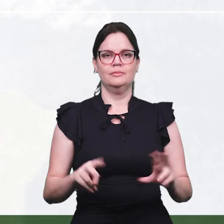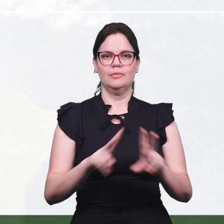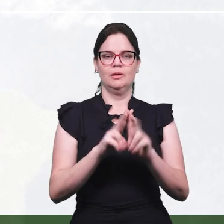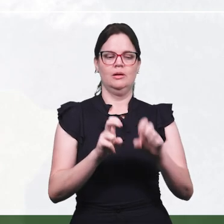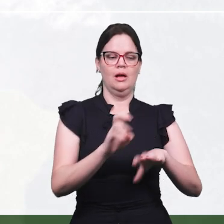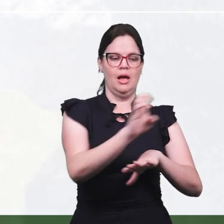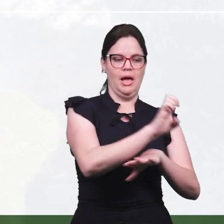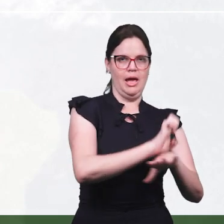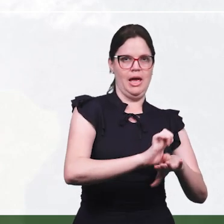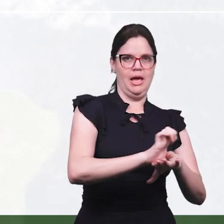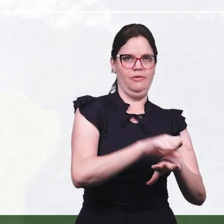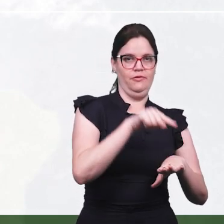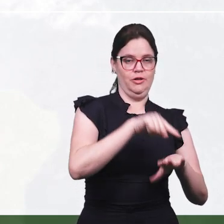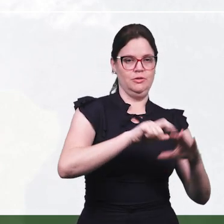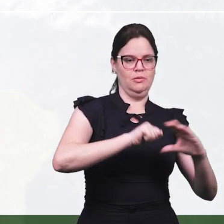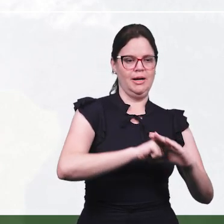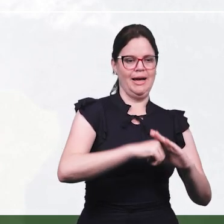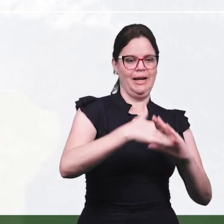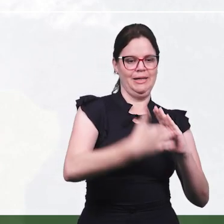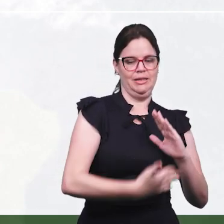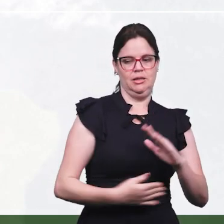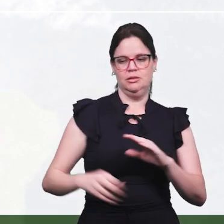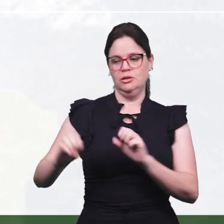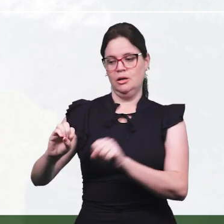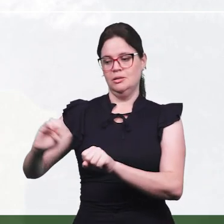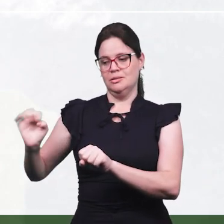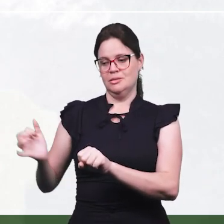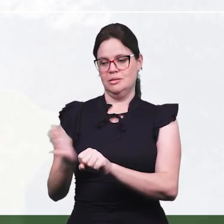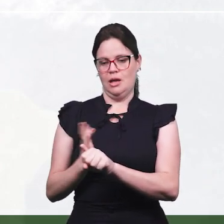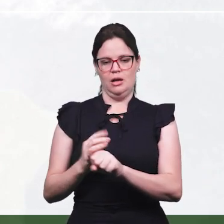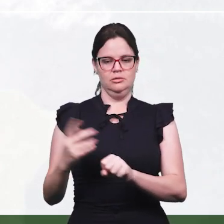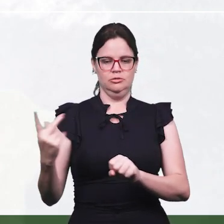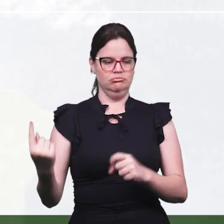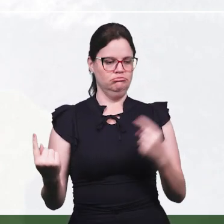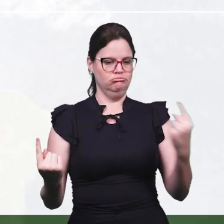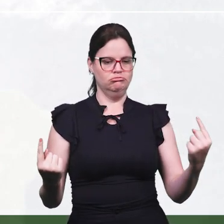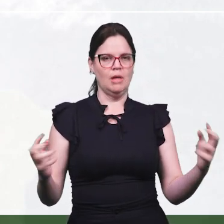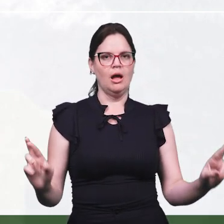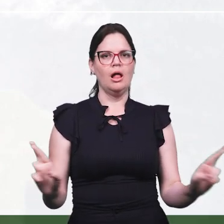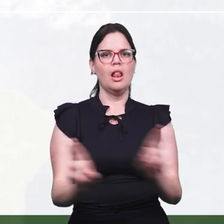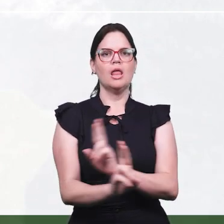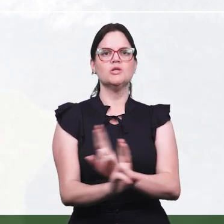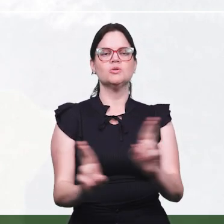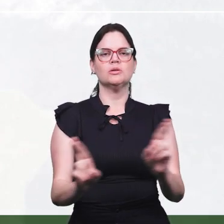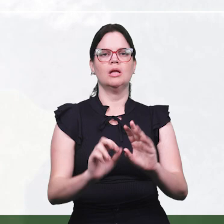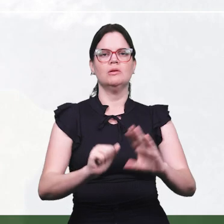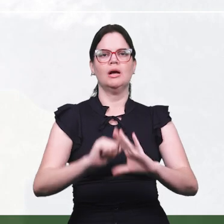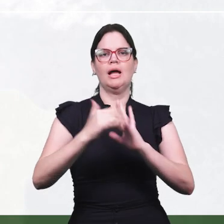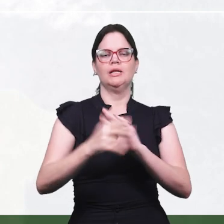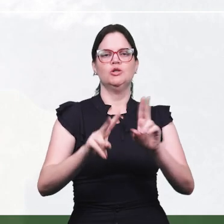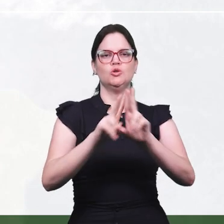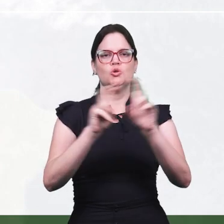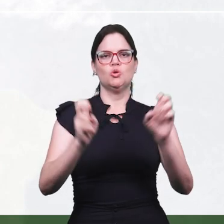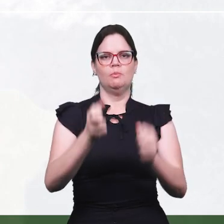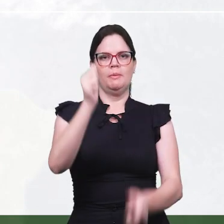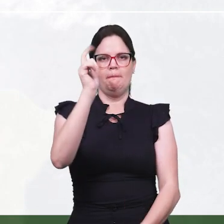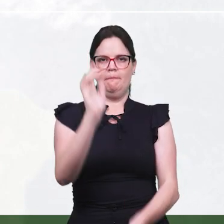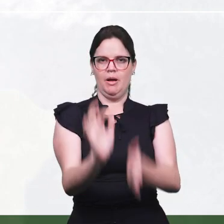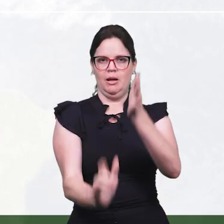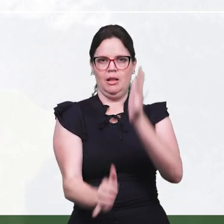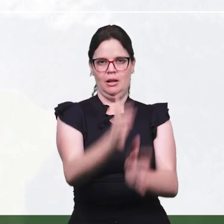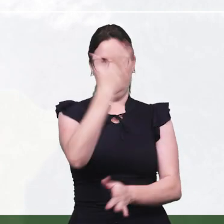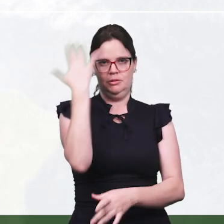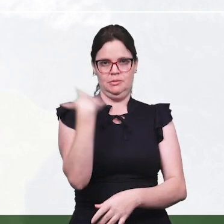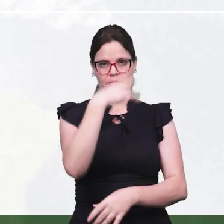a relação entre a característica de Éfeso e de Sardes quanto ao derramamento